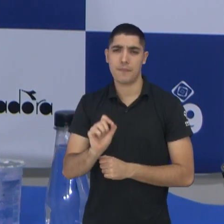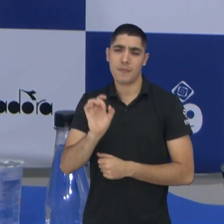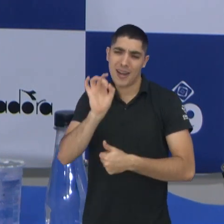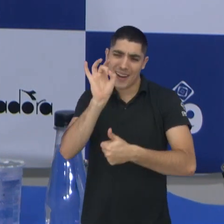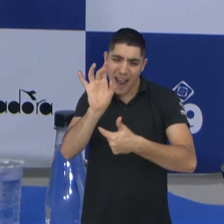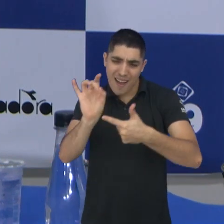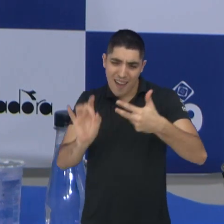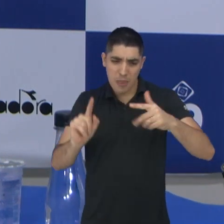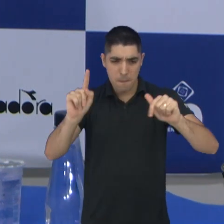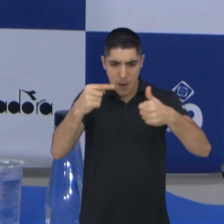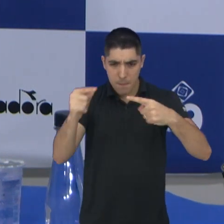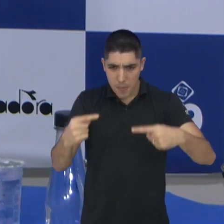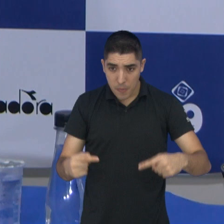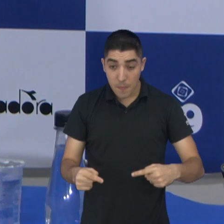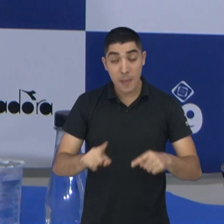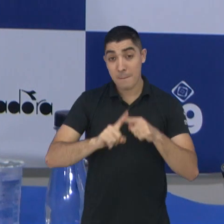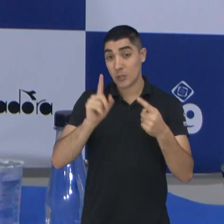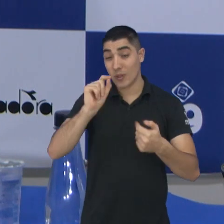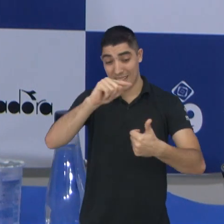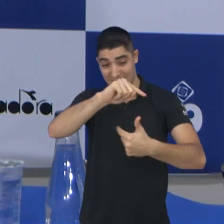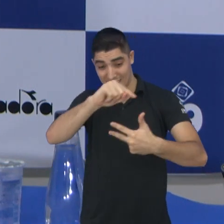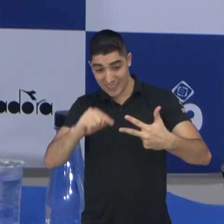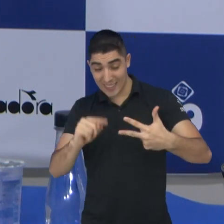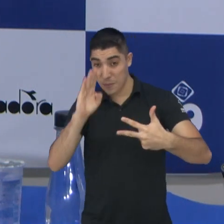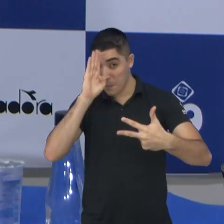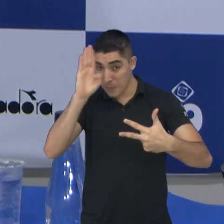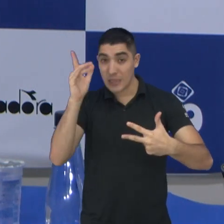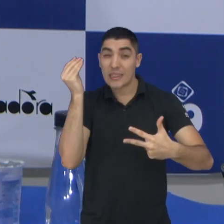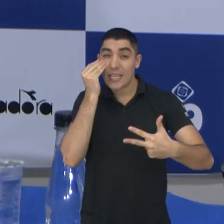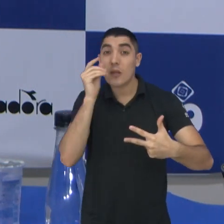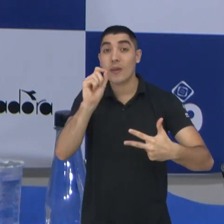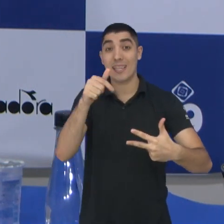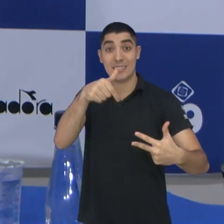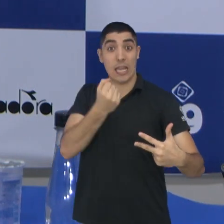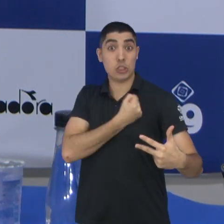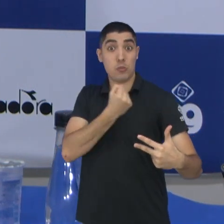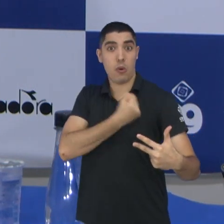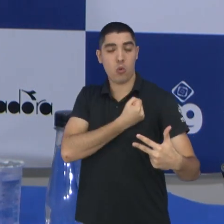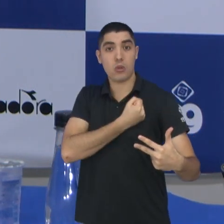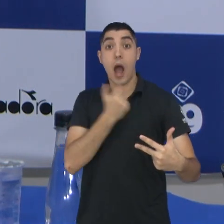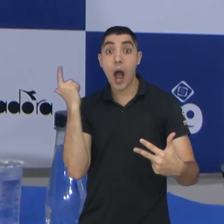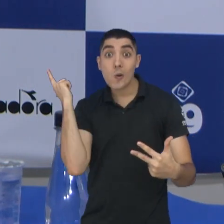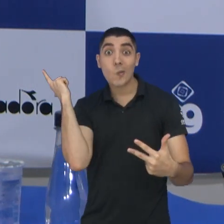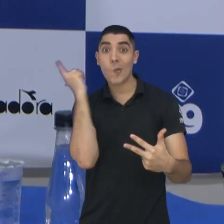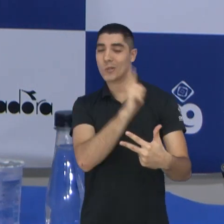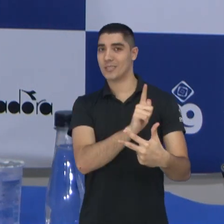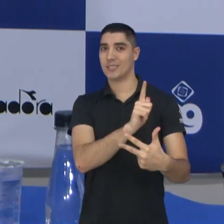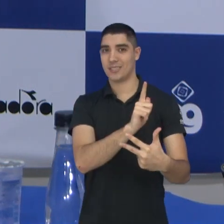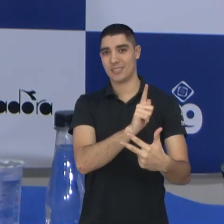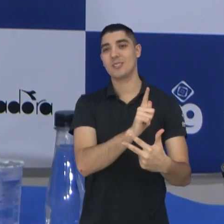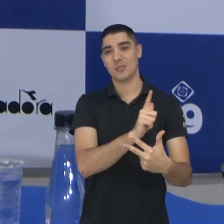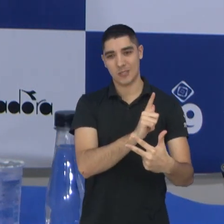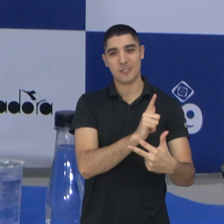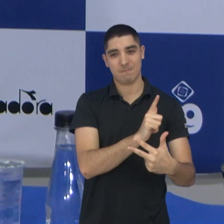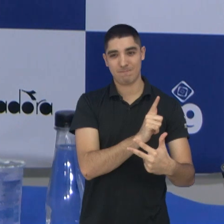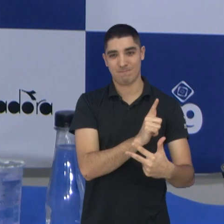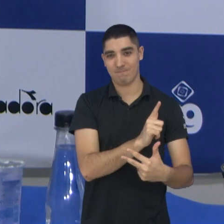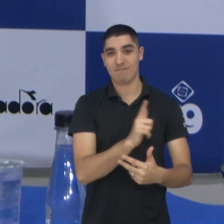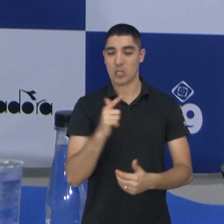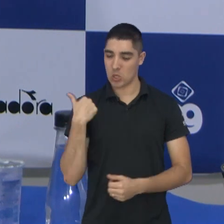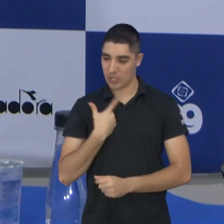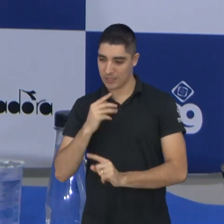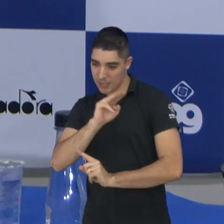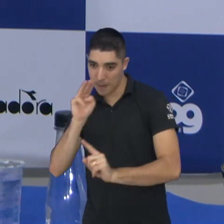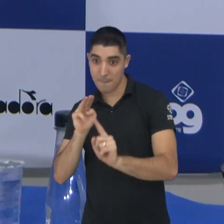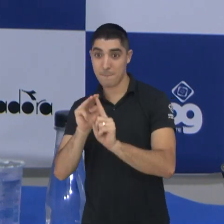mas nos 3 primeiros jogos fazer 7 pontos, a gente cumpriu, né? E a gente tem a nossa meta interna, conseguimos aí,